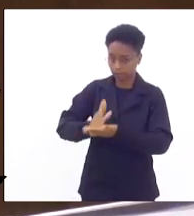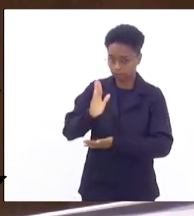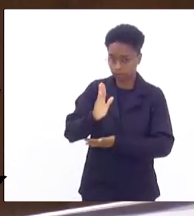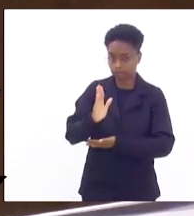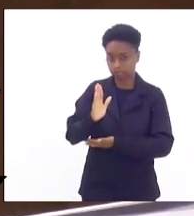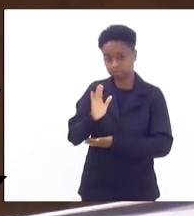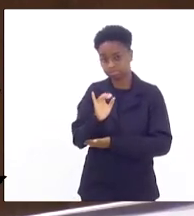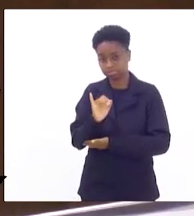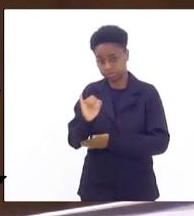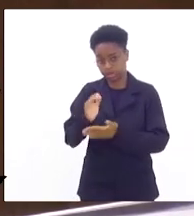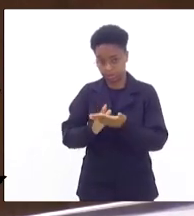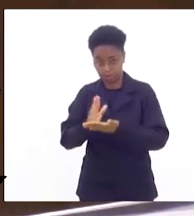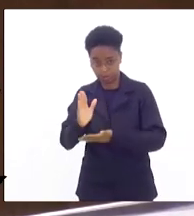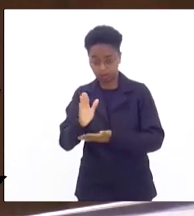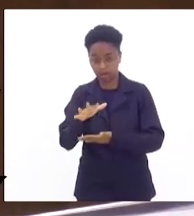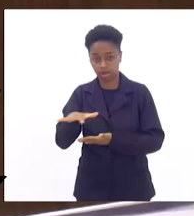agência.